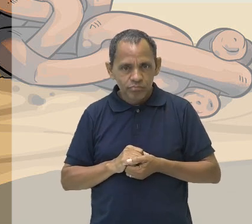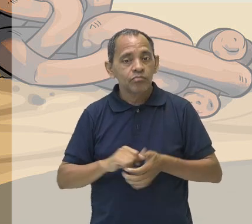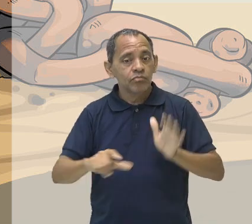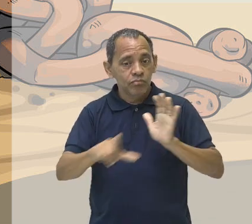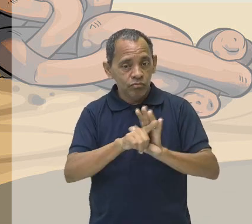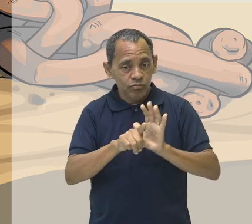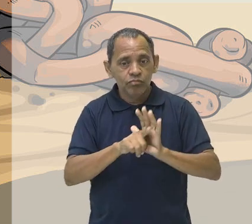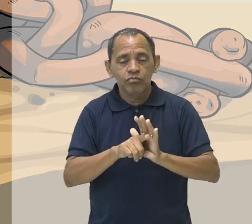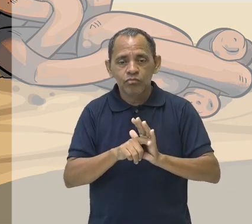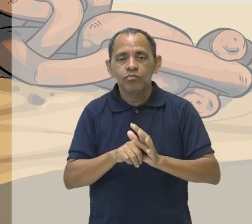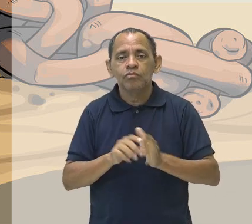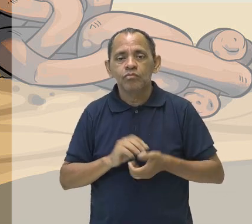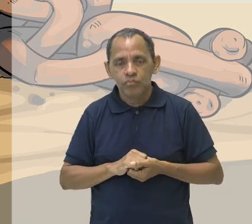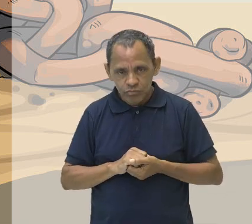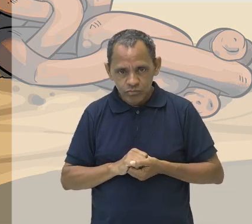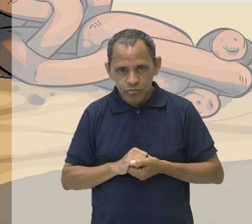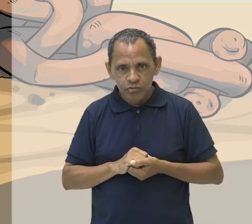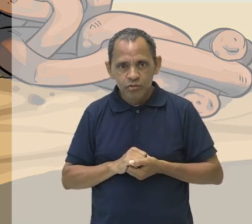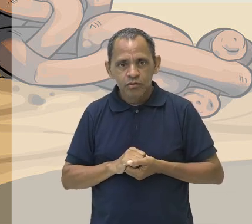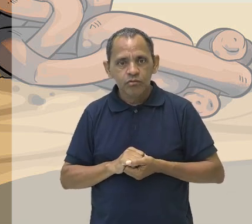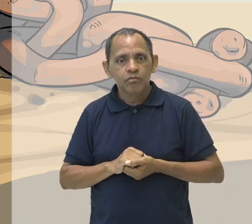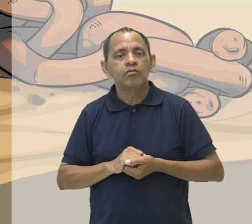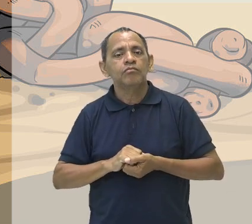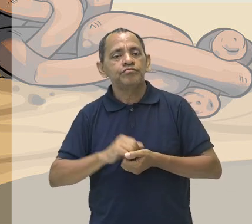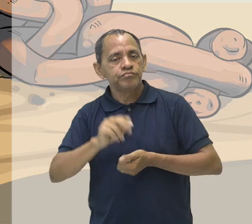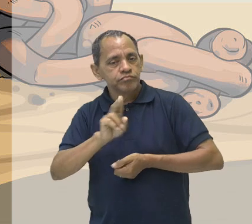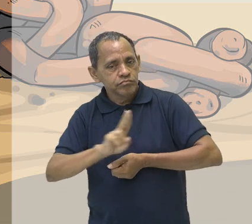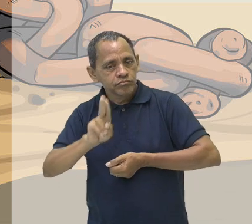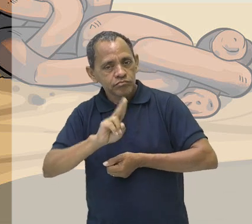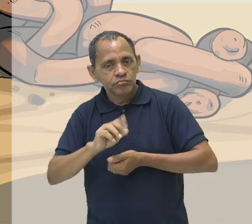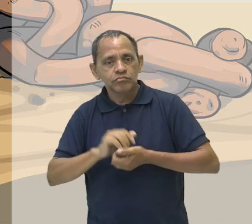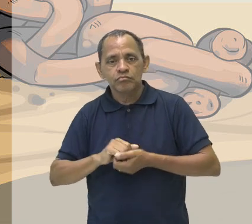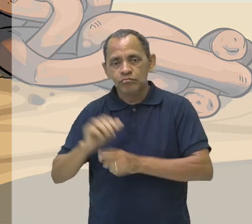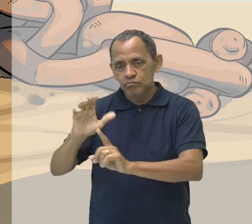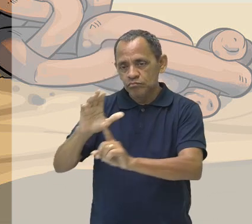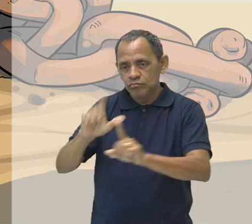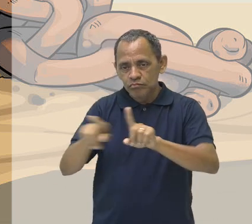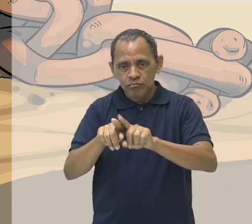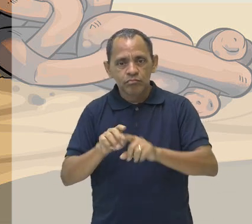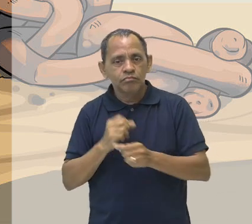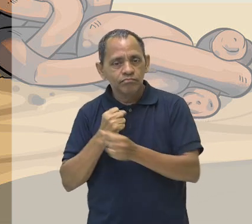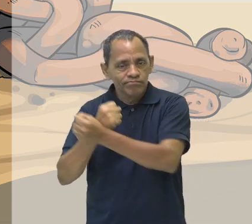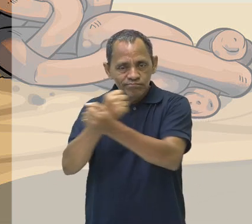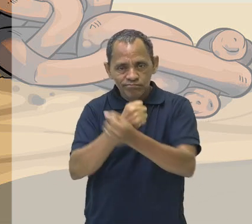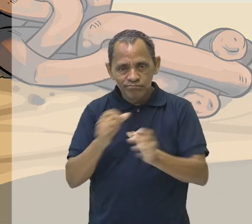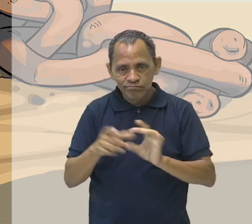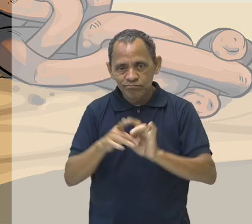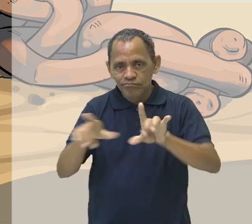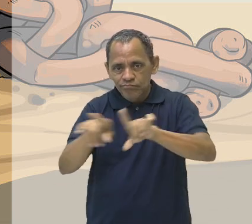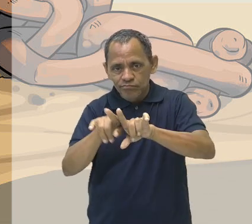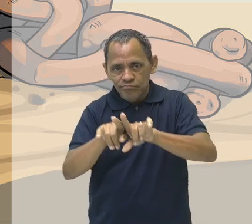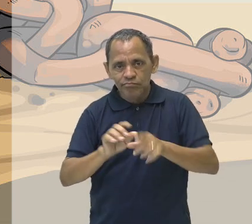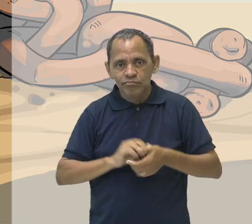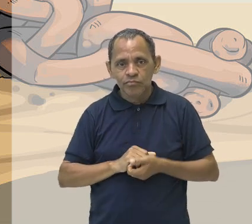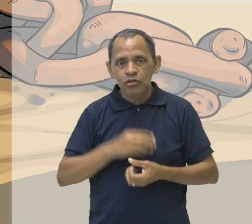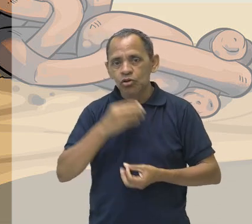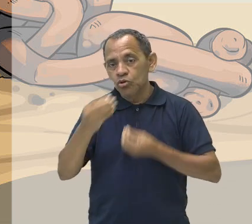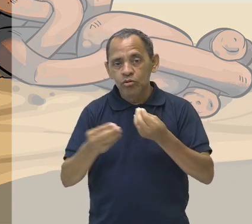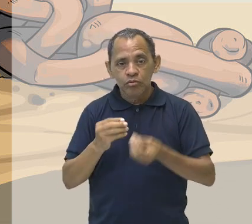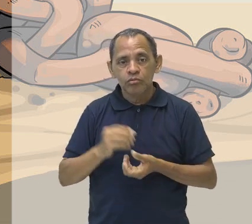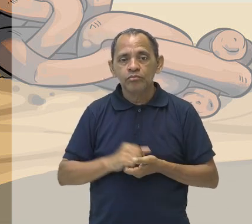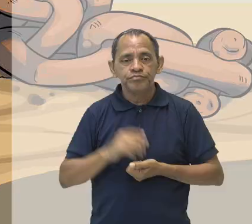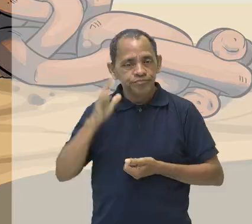da abolição, que vão culminar na abolição da escravatura, certo? Então, qual vai ser o movimento, como é que acontece esse